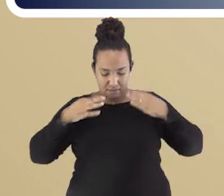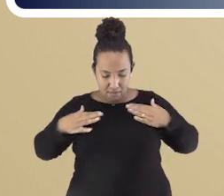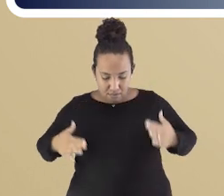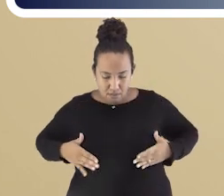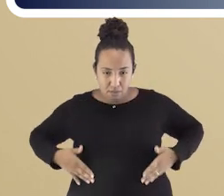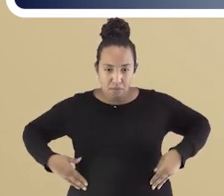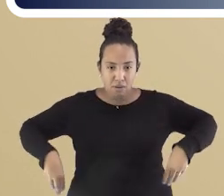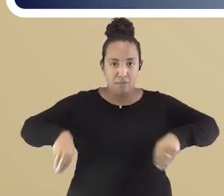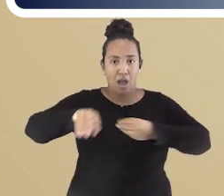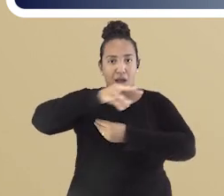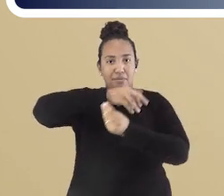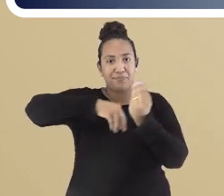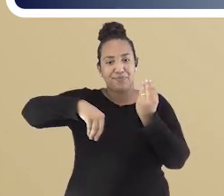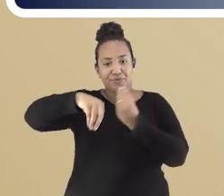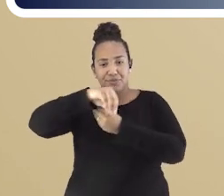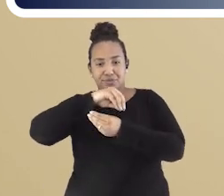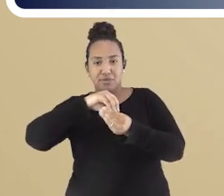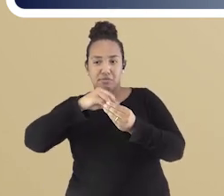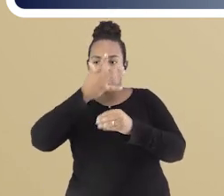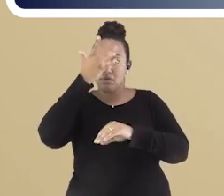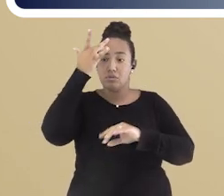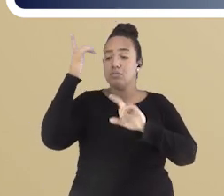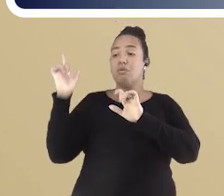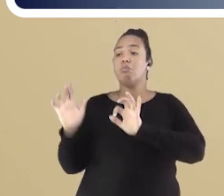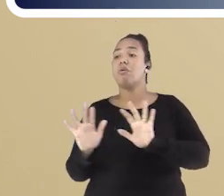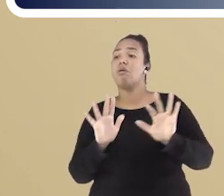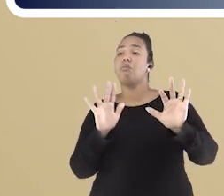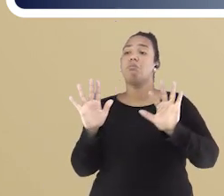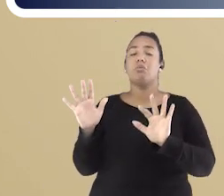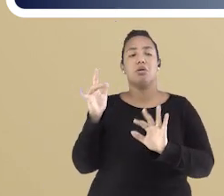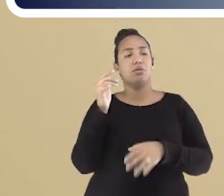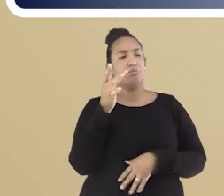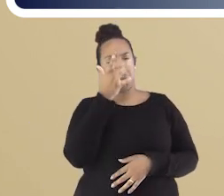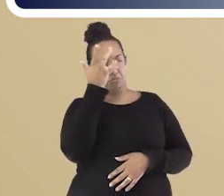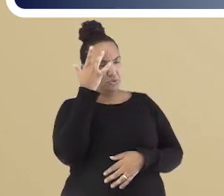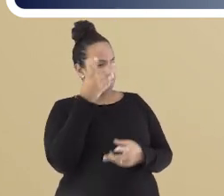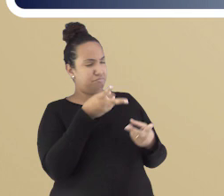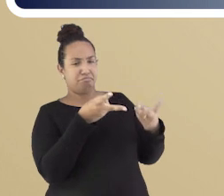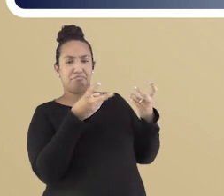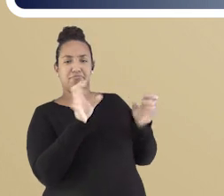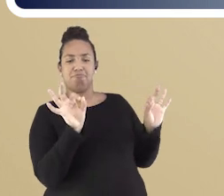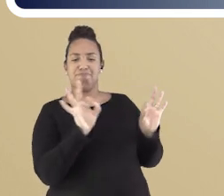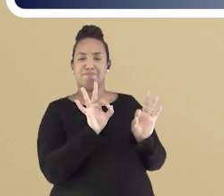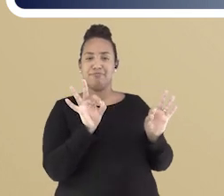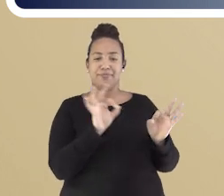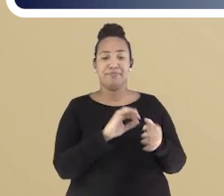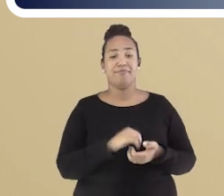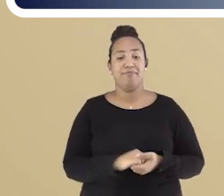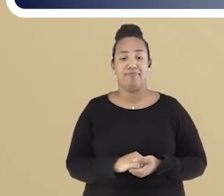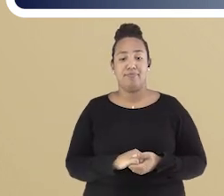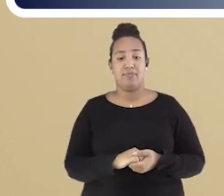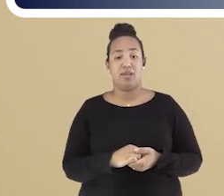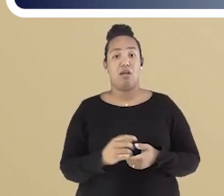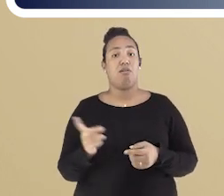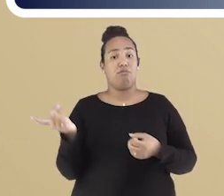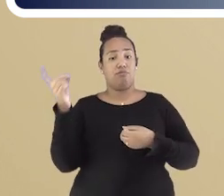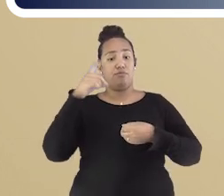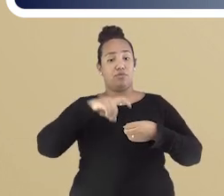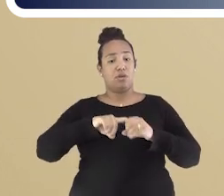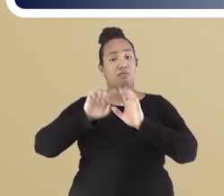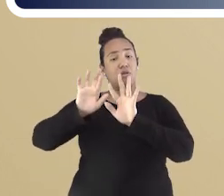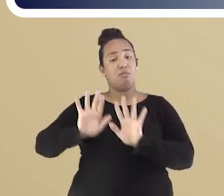de bananeira. Dessa forma, se misturavam no meio das pessoas sem serem reconhecidos. Na volta,